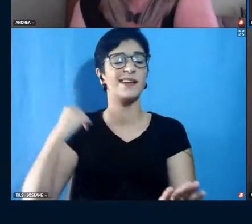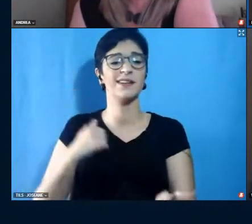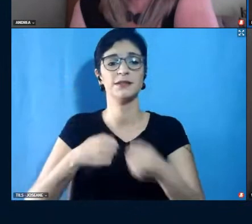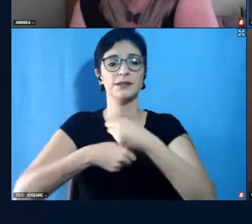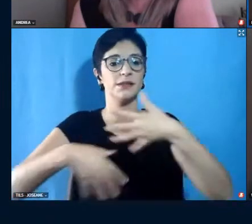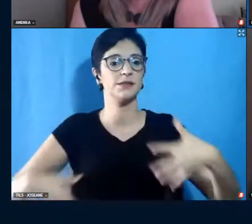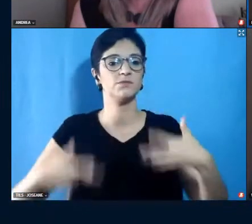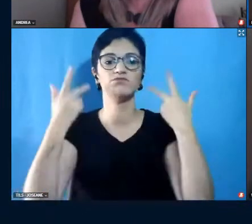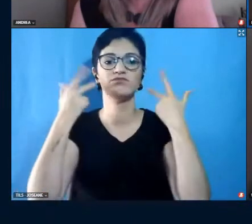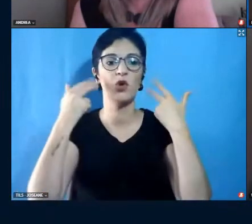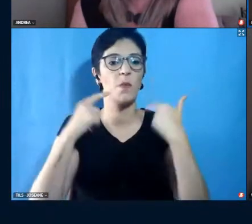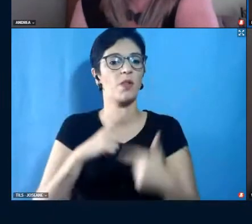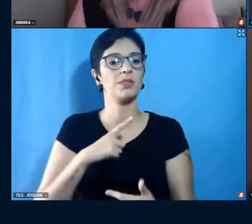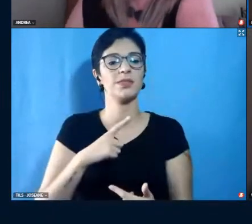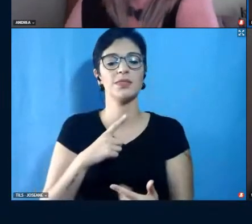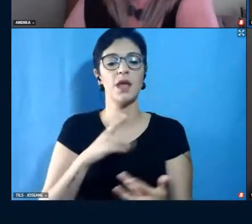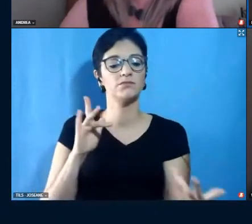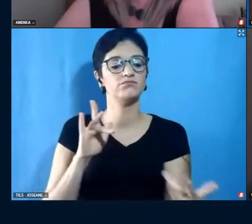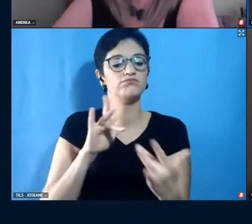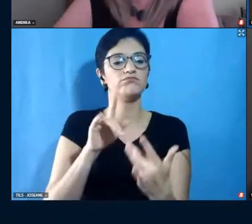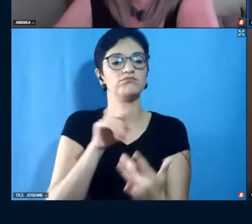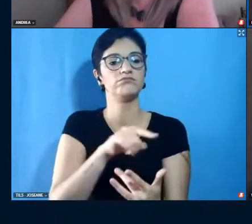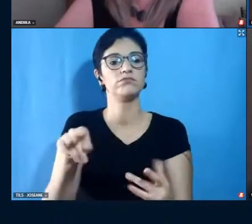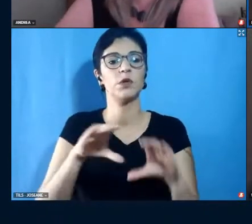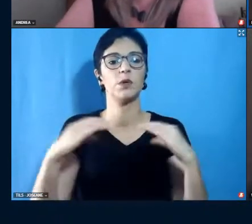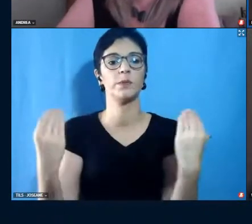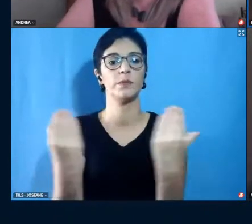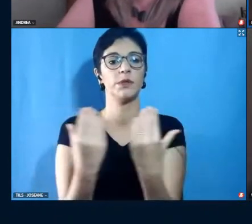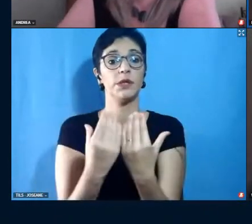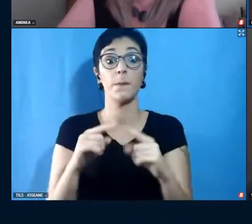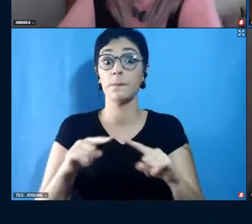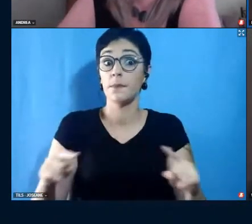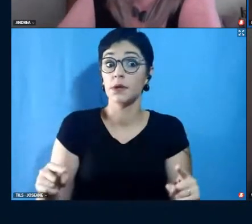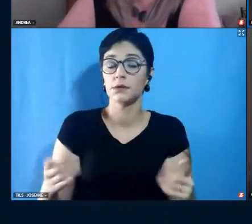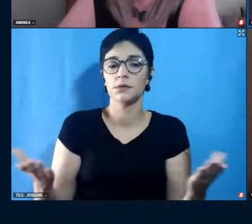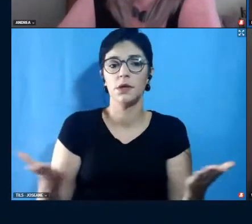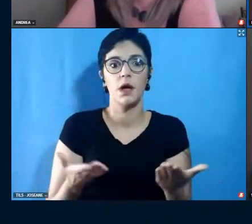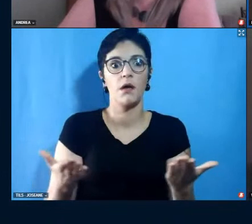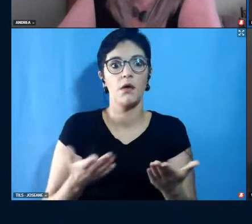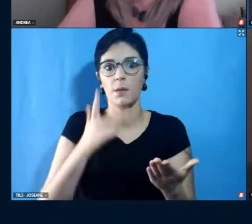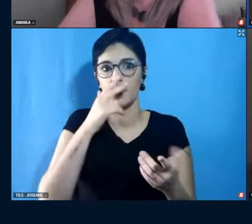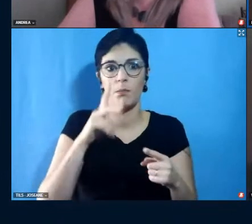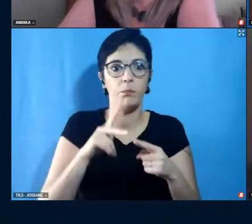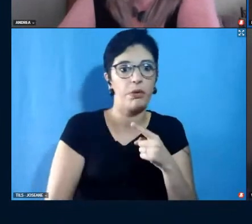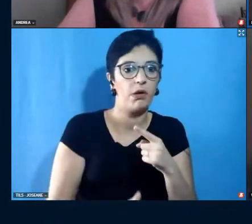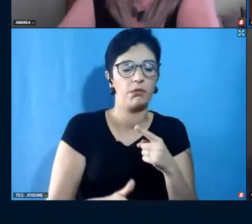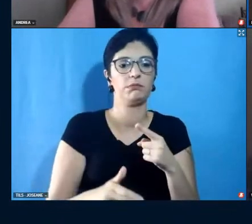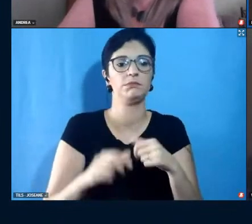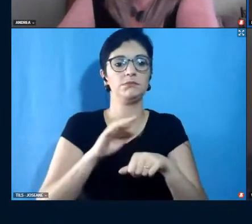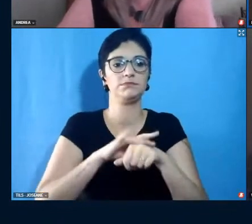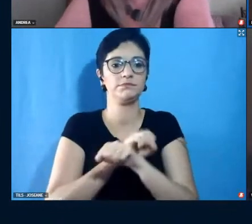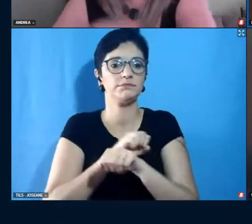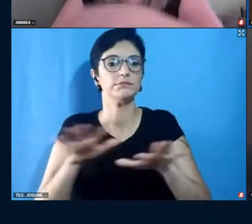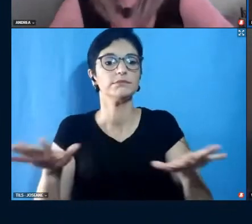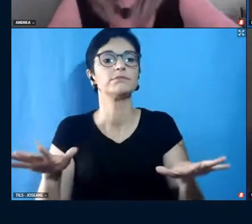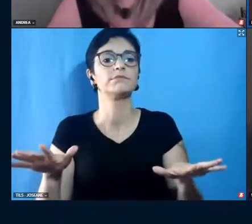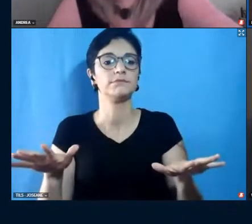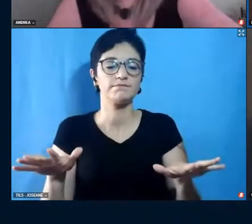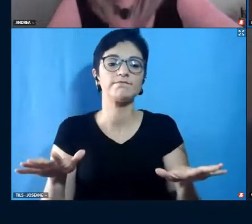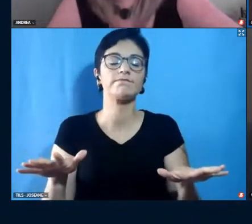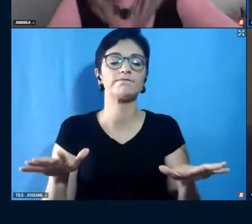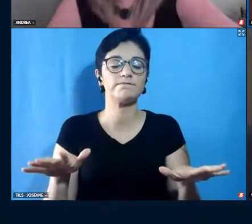né, o contato direto com a comunidade. E nós sofremos esse corte abrupto aí com a pandemia, e obviamente isso